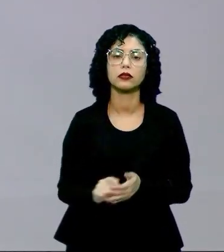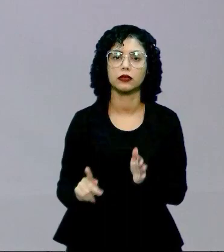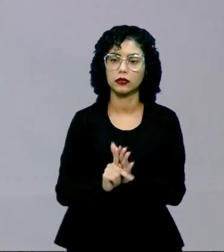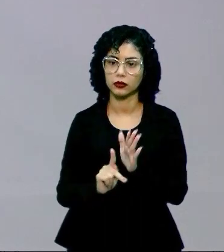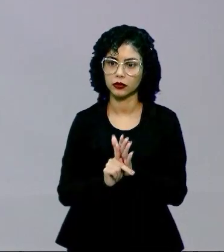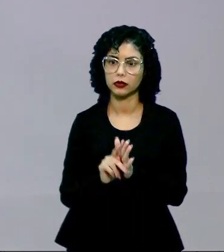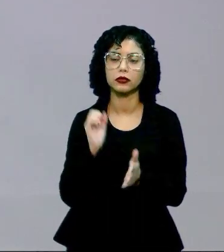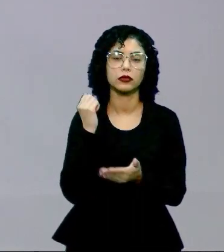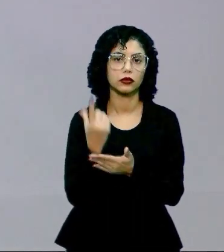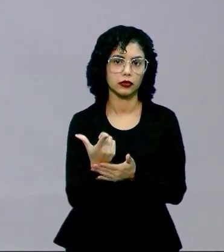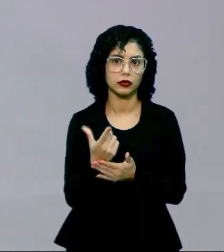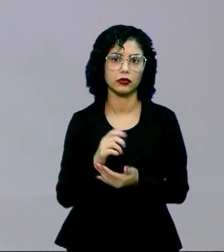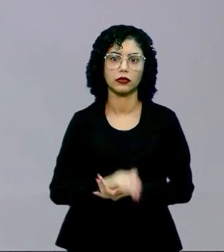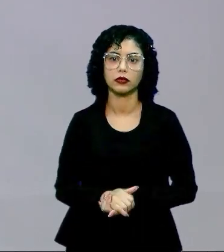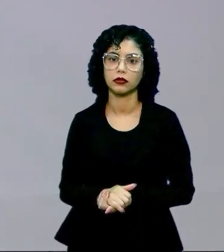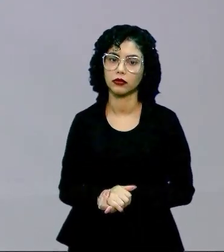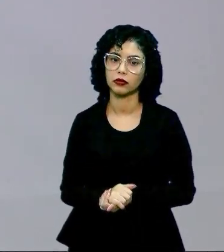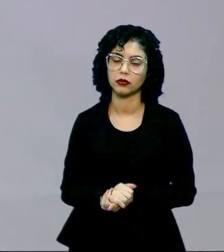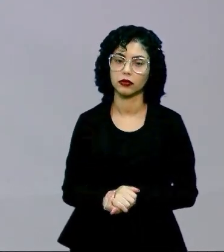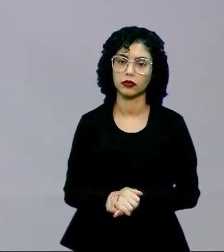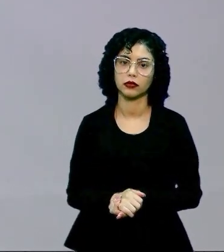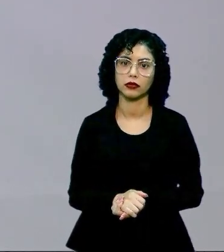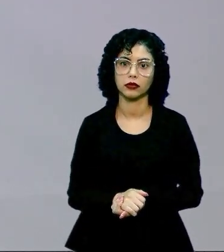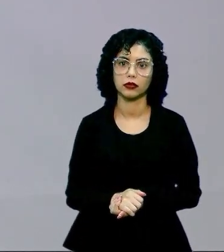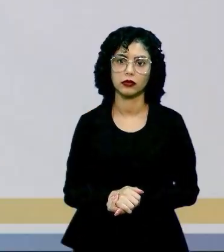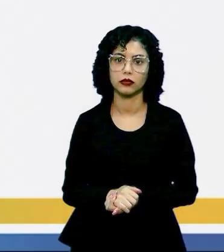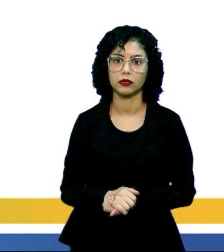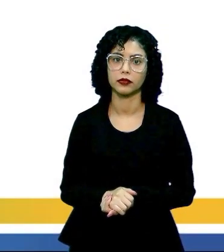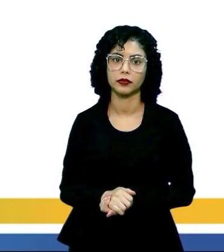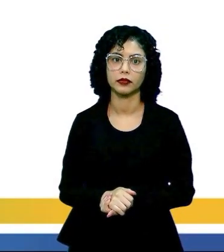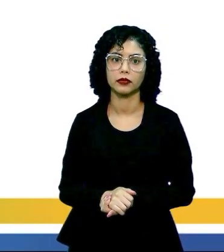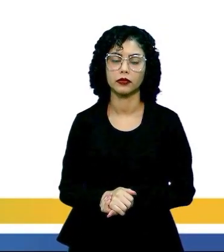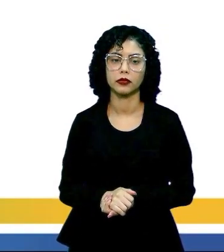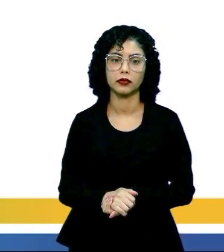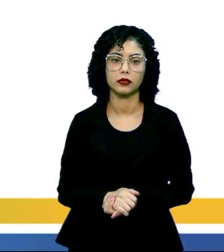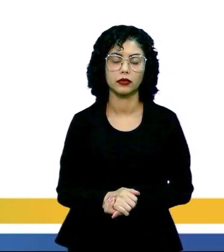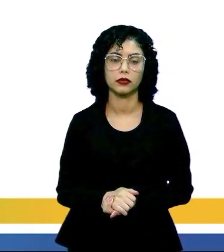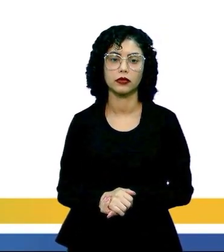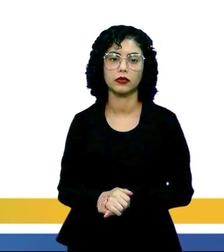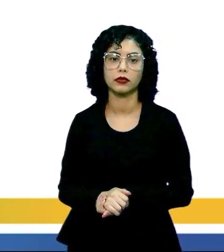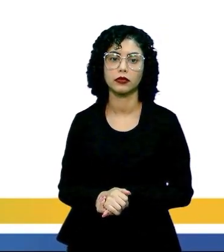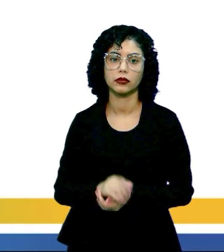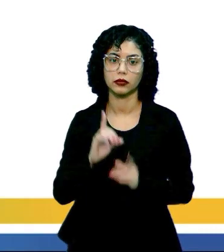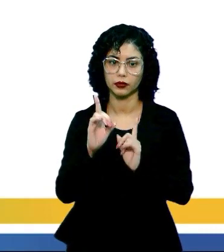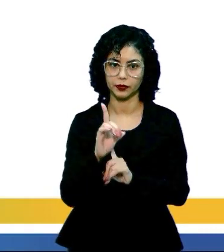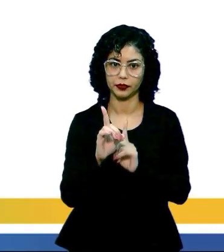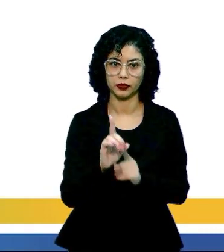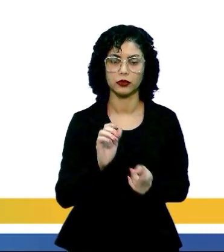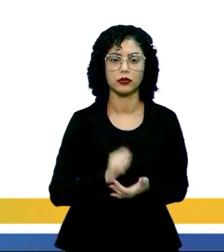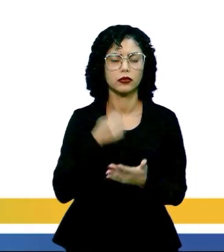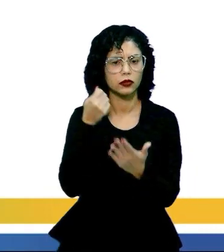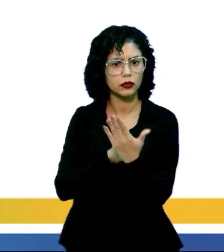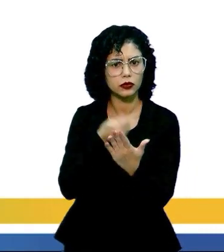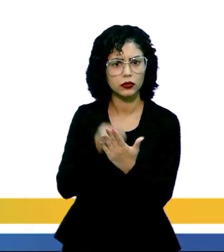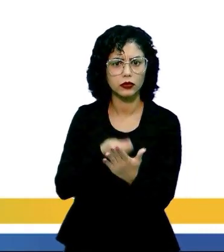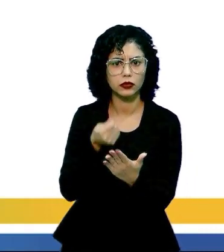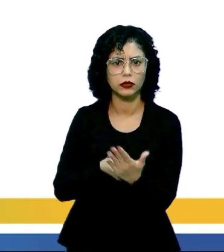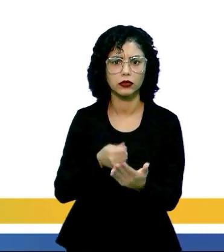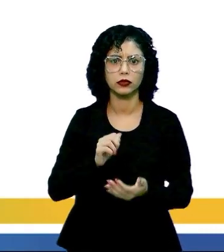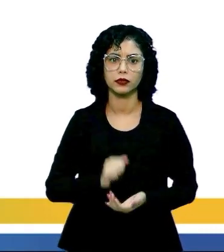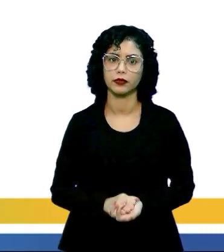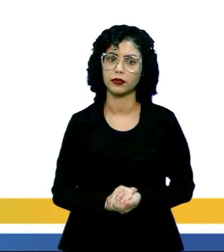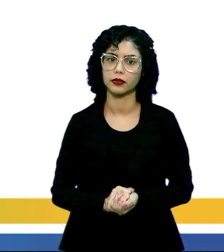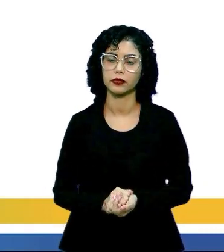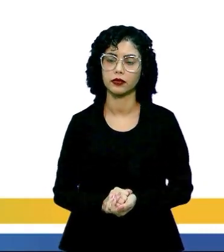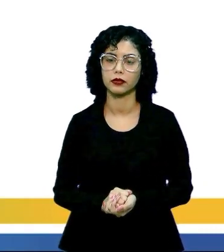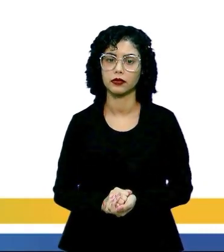ainda pagavam alguns impostos. Vamos lá. Letra D. Abrigar